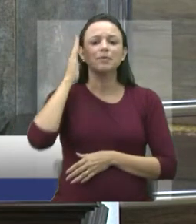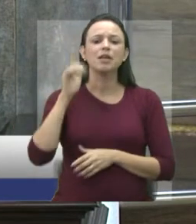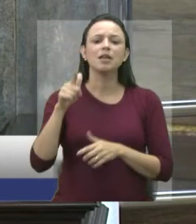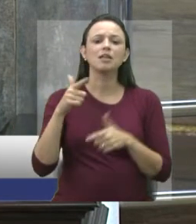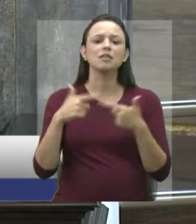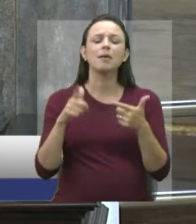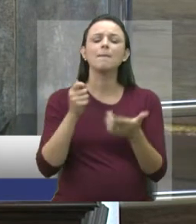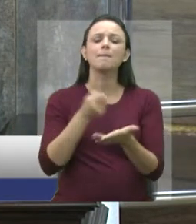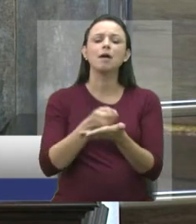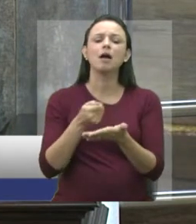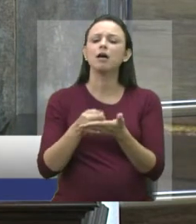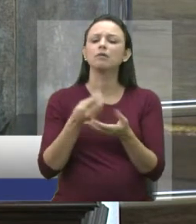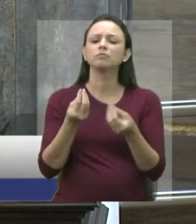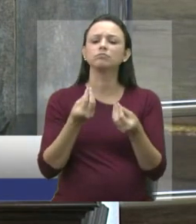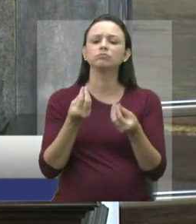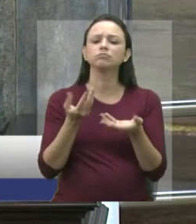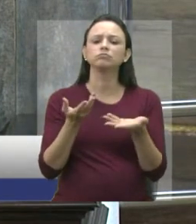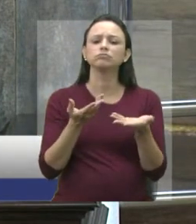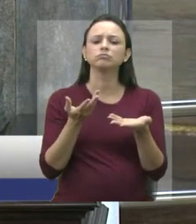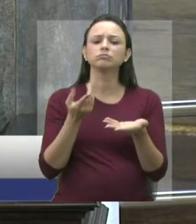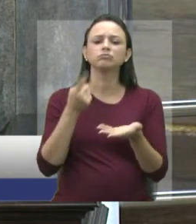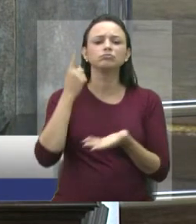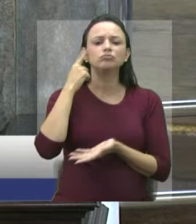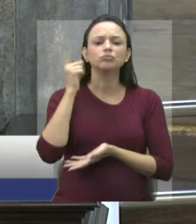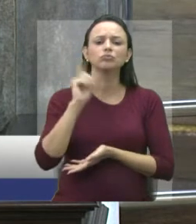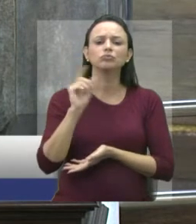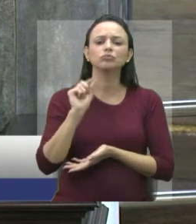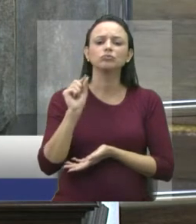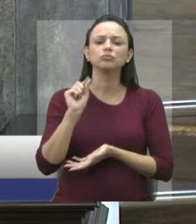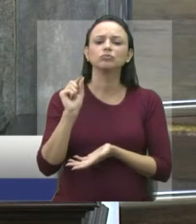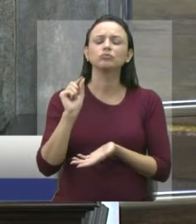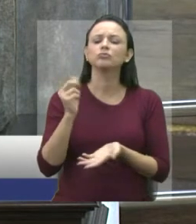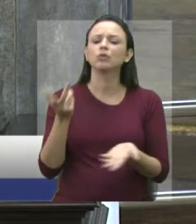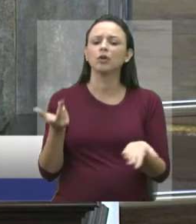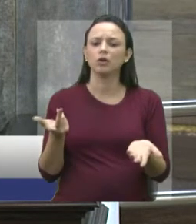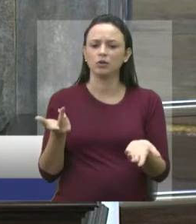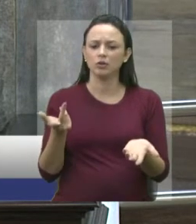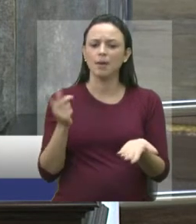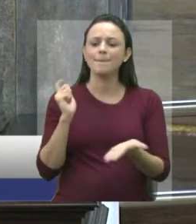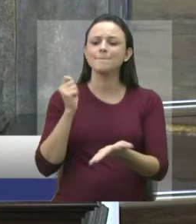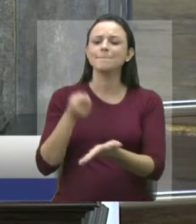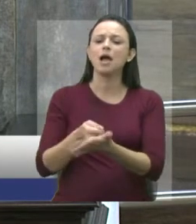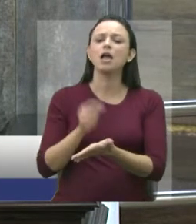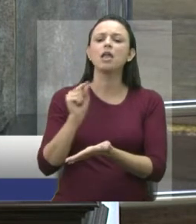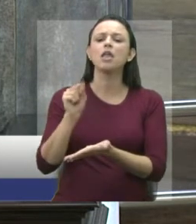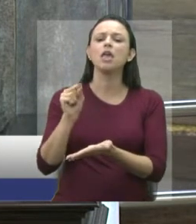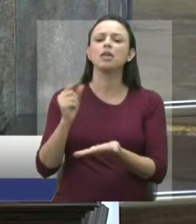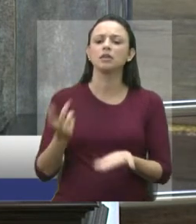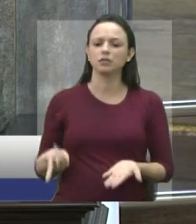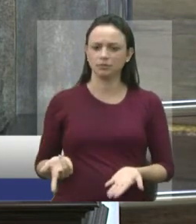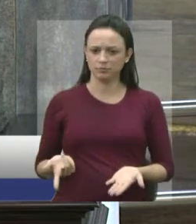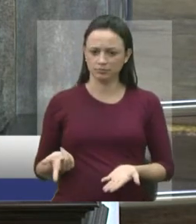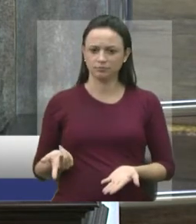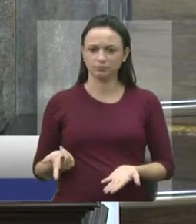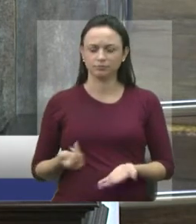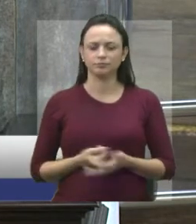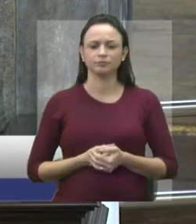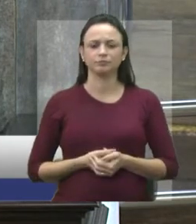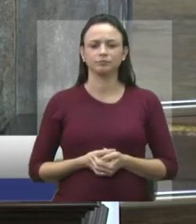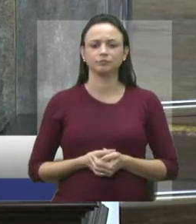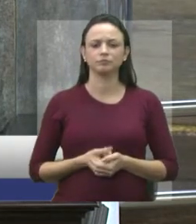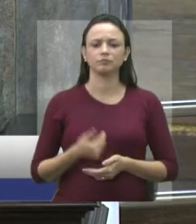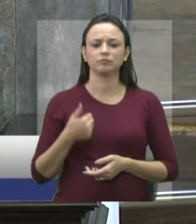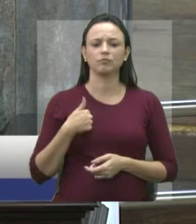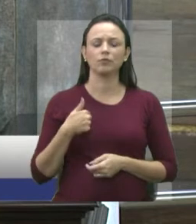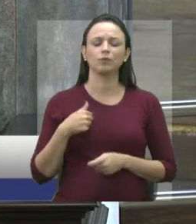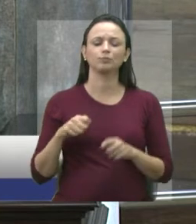oneram. Oneram, para quem não sabe, é quem faz o pagamento do mesmo. Eu fiz há pouco tempo